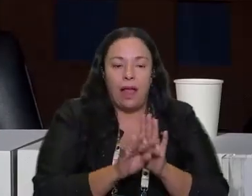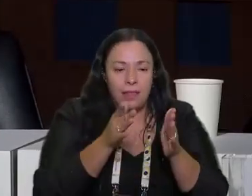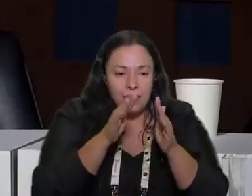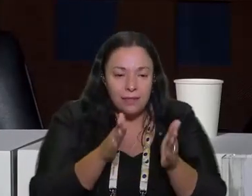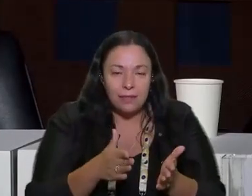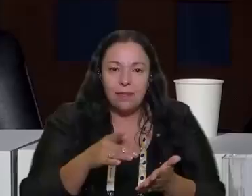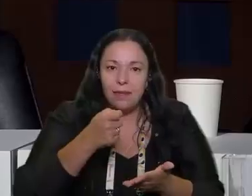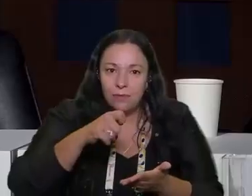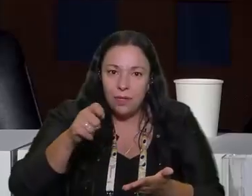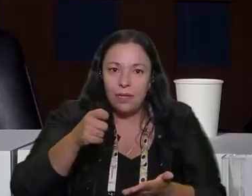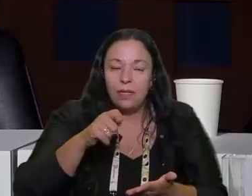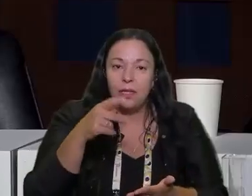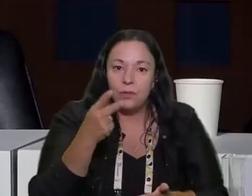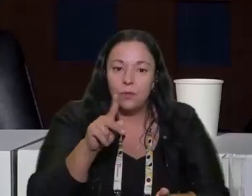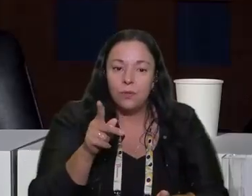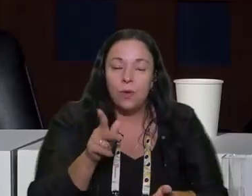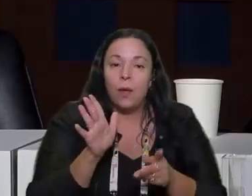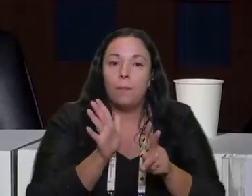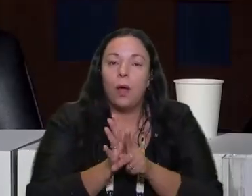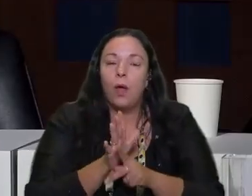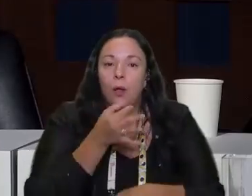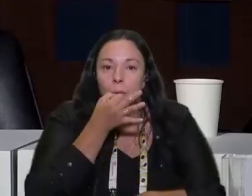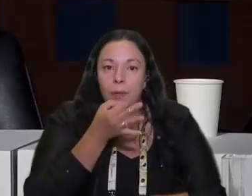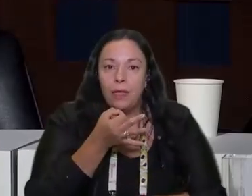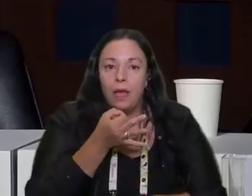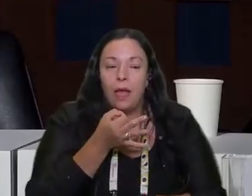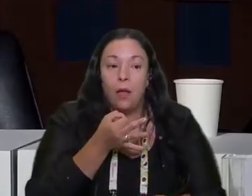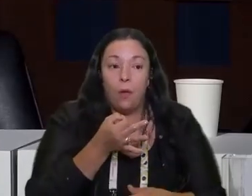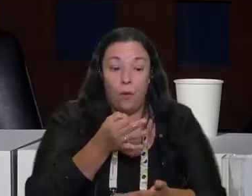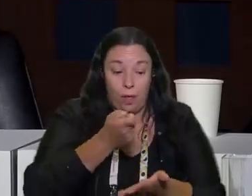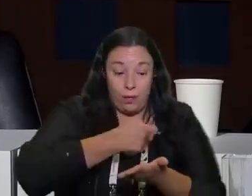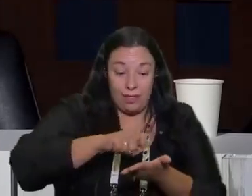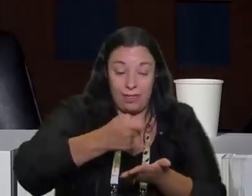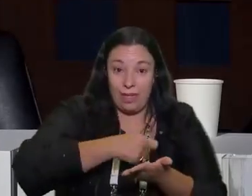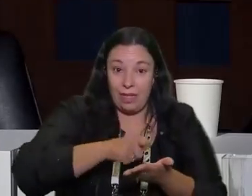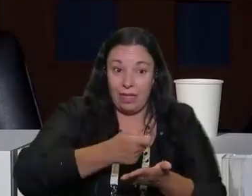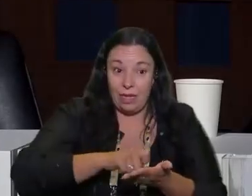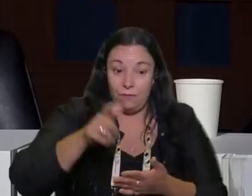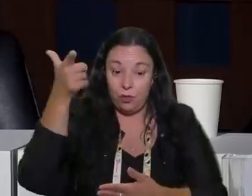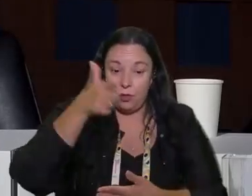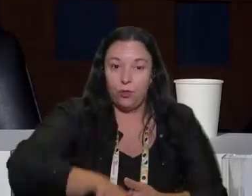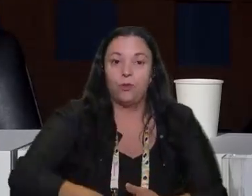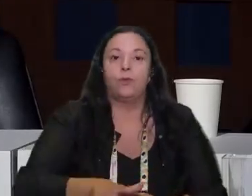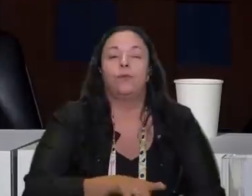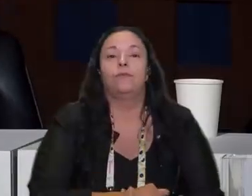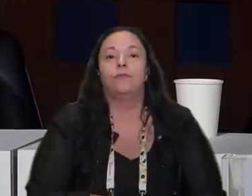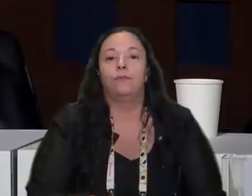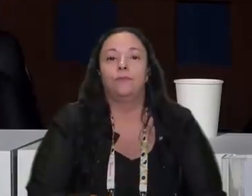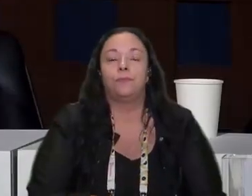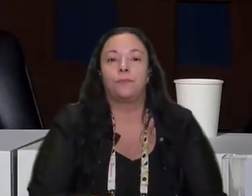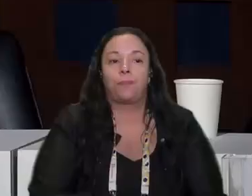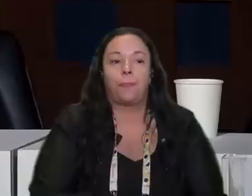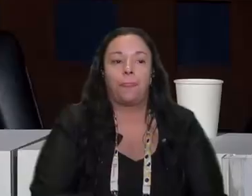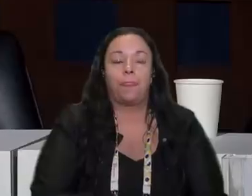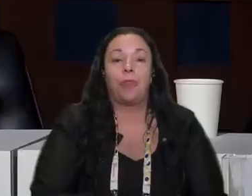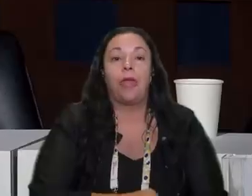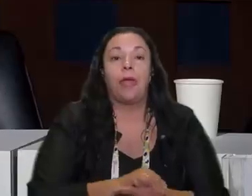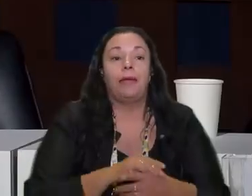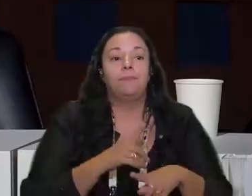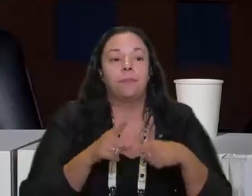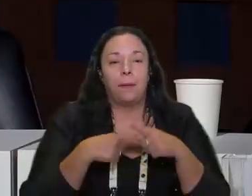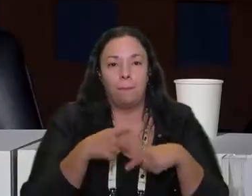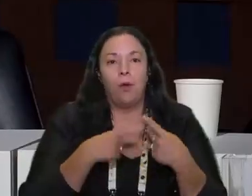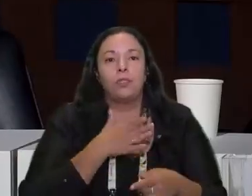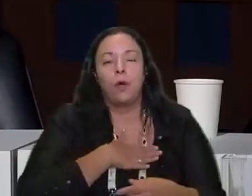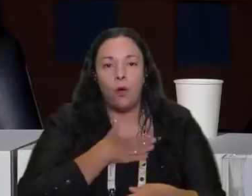ali. Então, aí o que eu fiz? Eu reescrevi. Eu larguei na metade do terceiro, eu tinha largado assim de lado. Depois, quando eu falei, não, eu